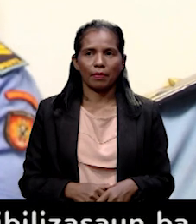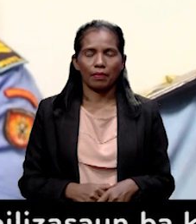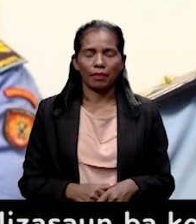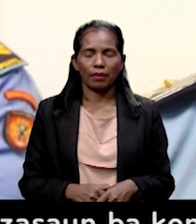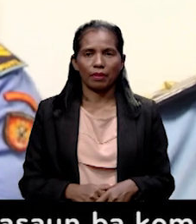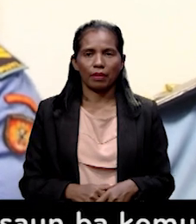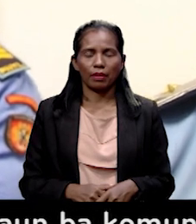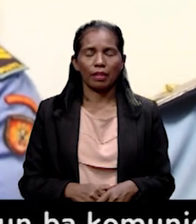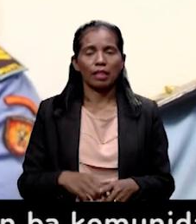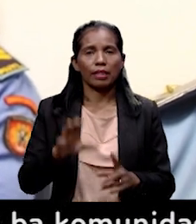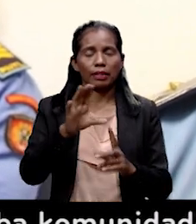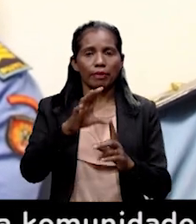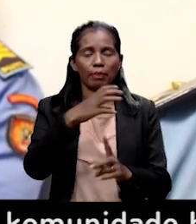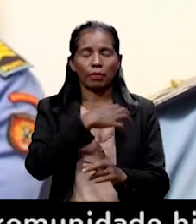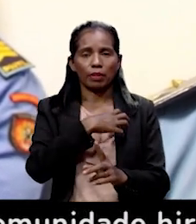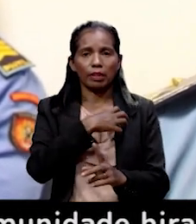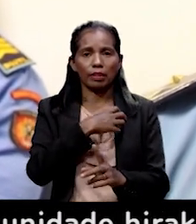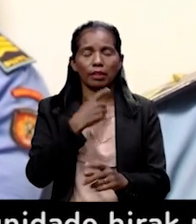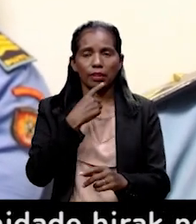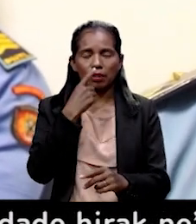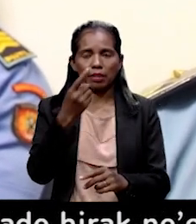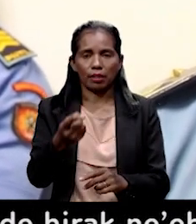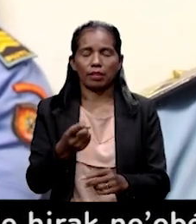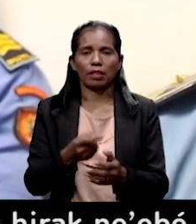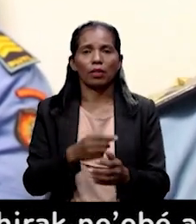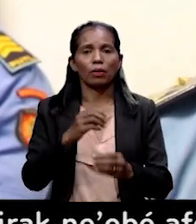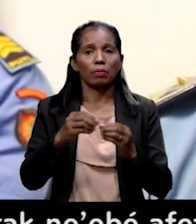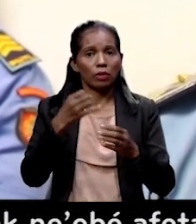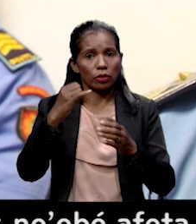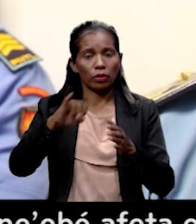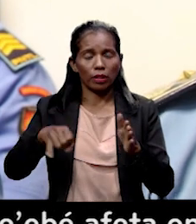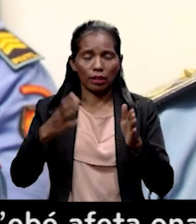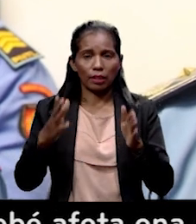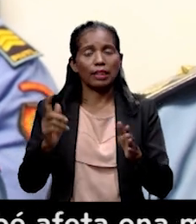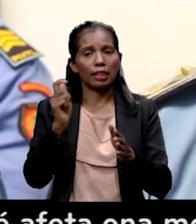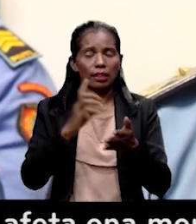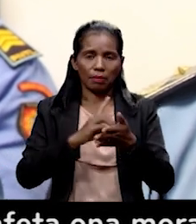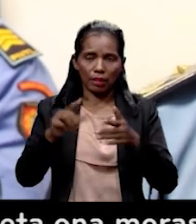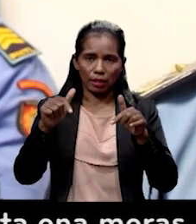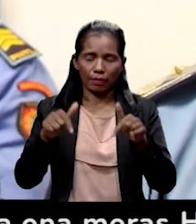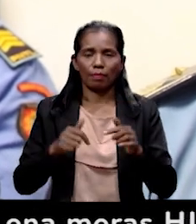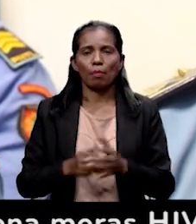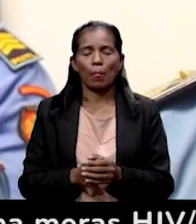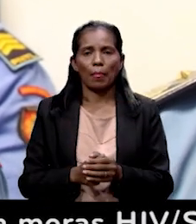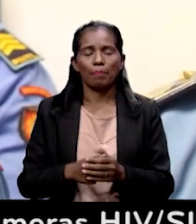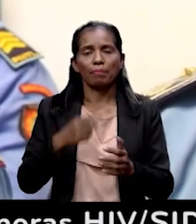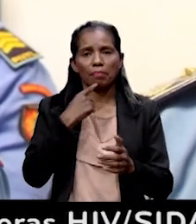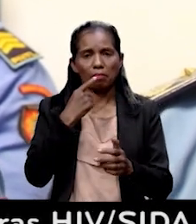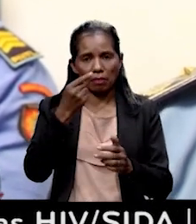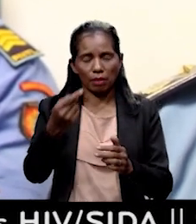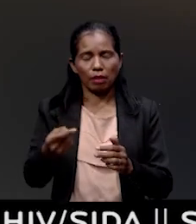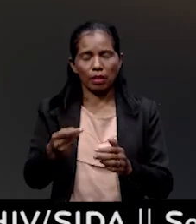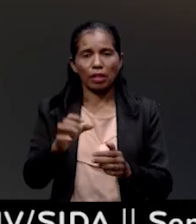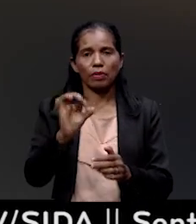Comandante Geral Penteli Komisario Faustino da Costa atau Kestau ne bajoronisasira tersa semana ne iha kaikoli. Faustino da Costa hateten